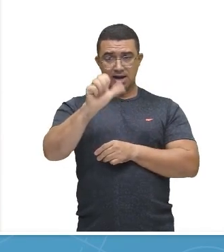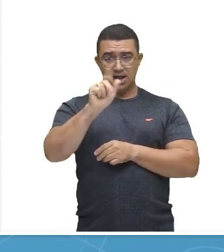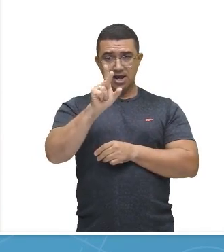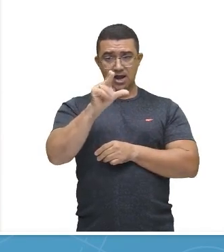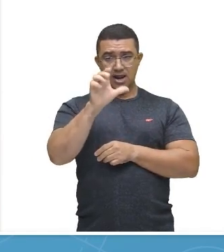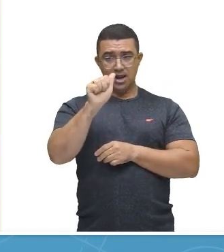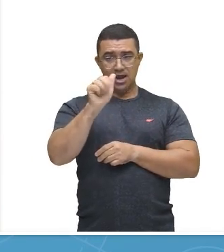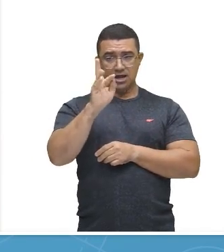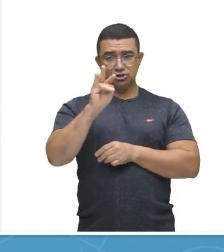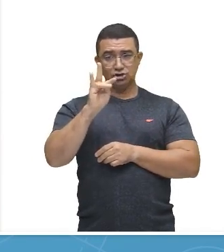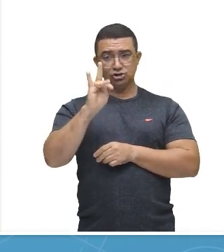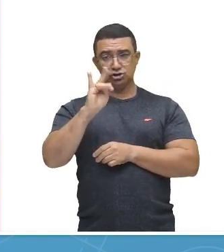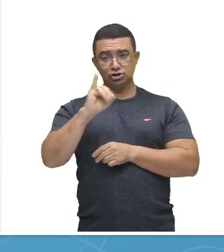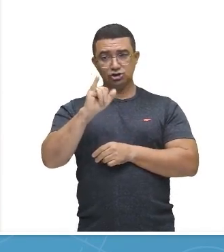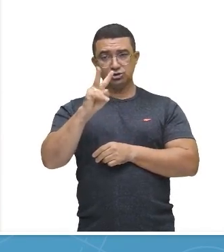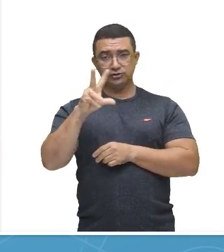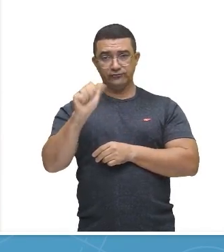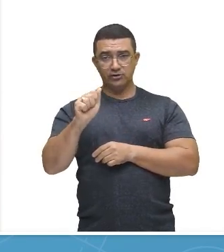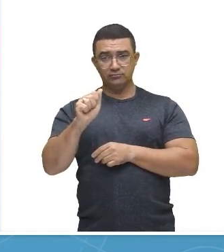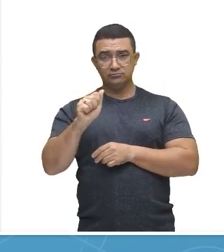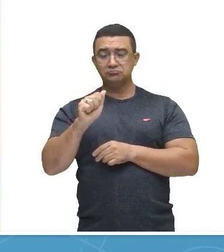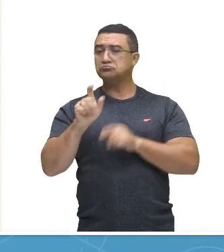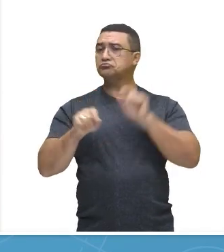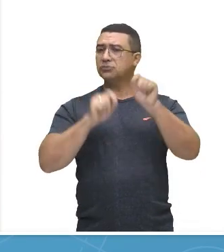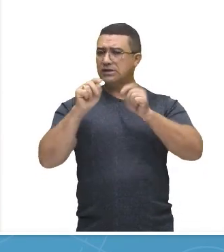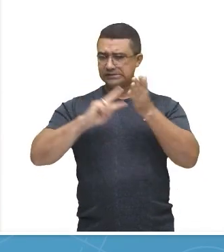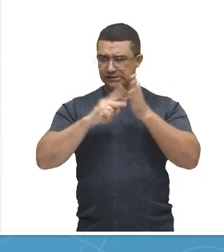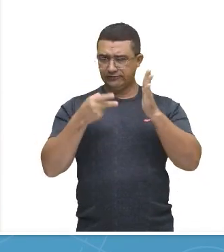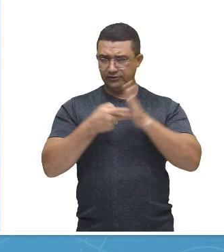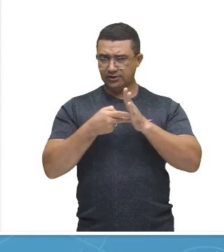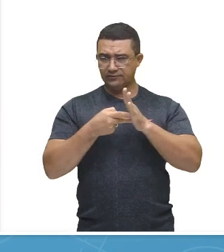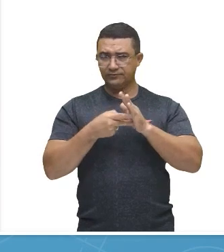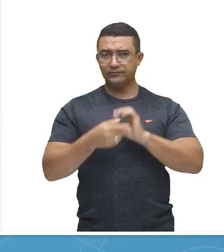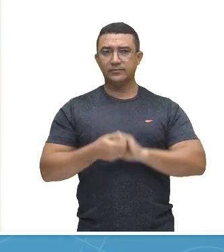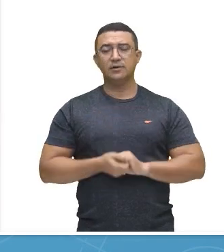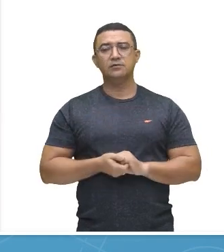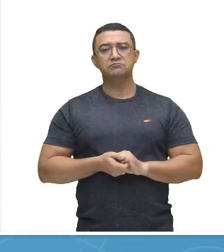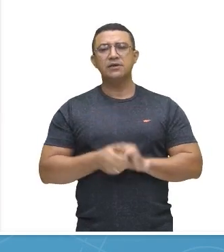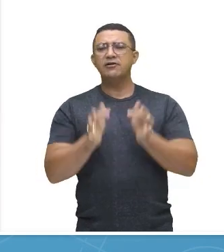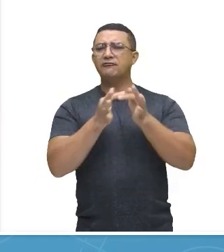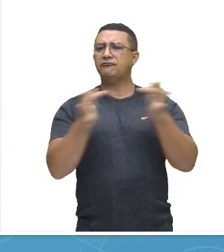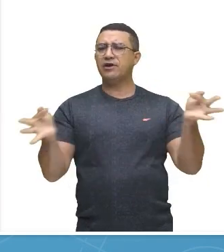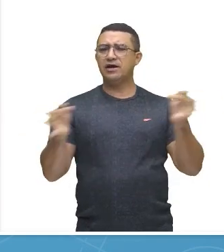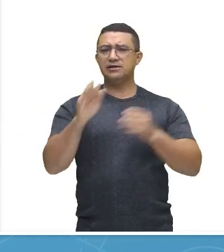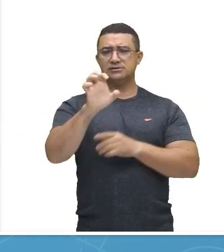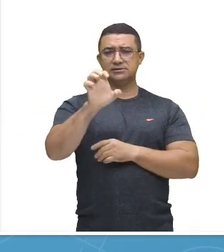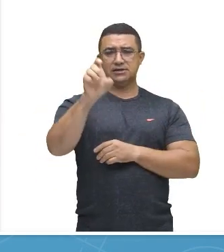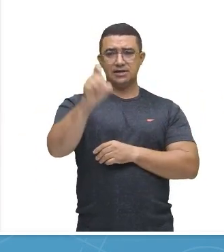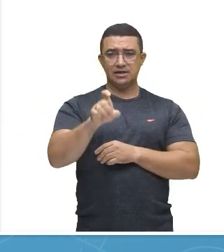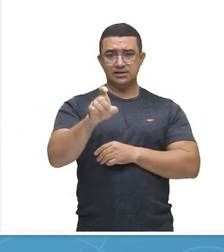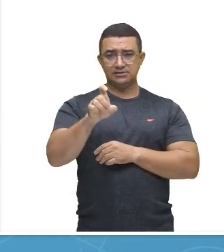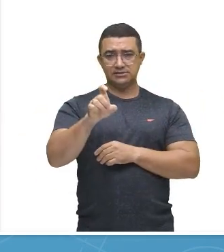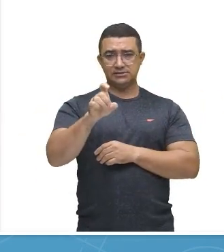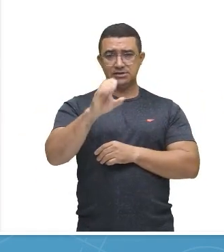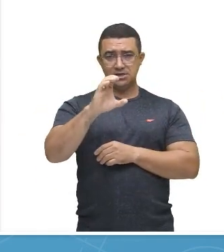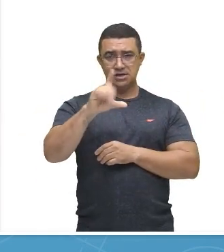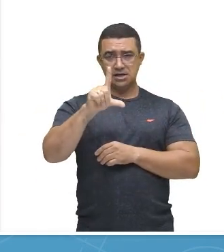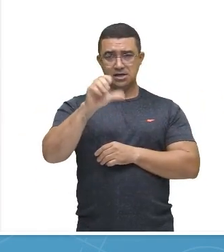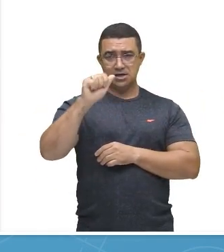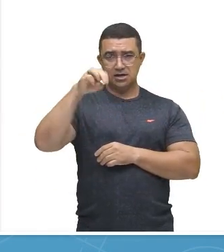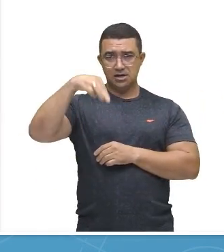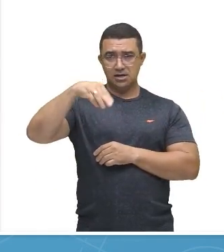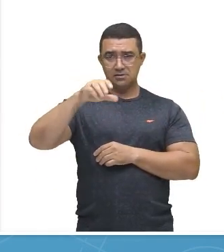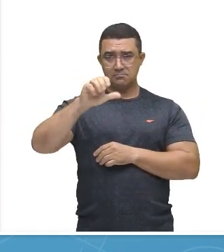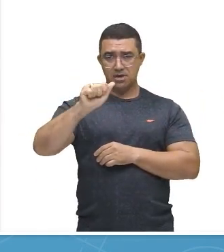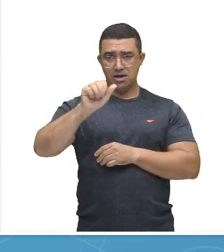completo. O que é uma frase declarativa? O que é uma frase exclamativa?